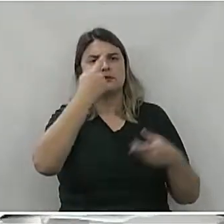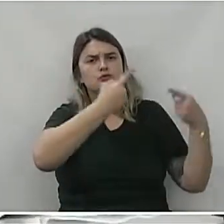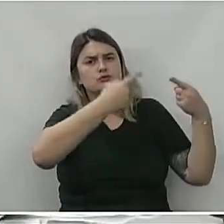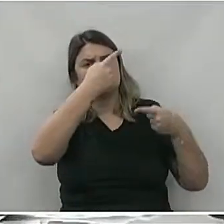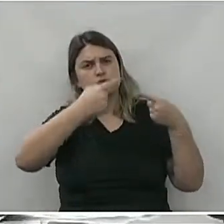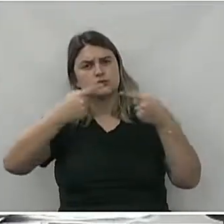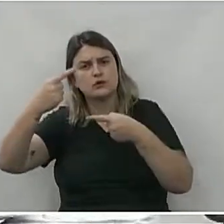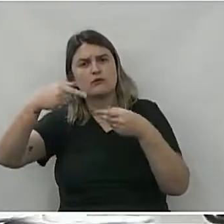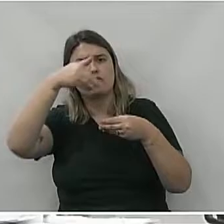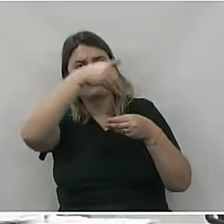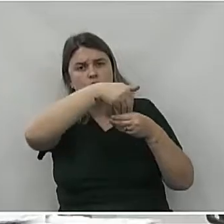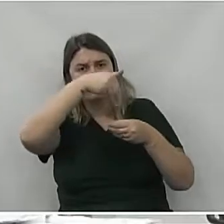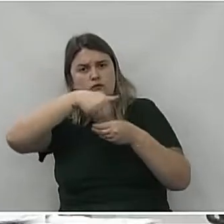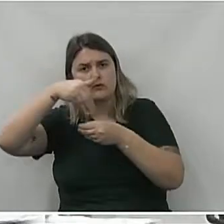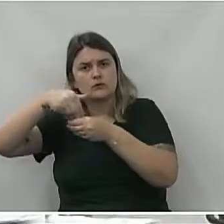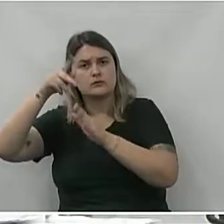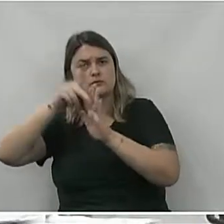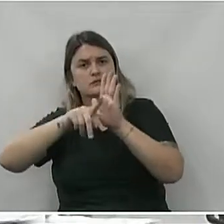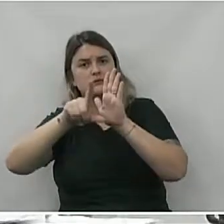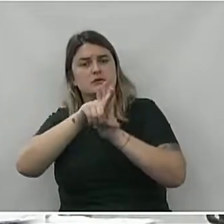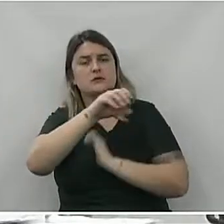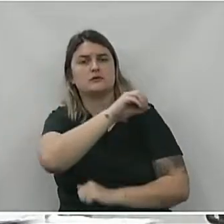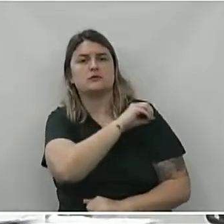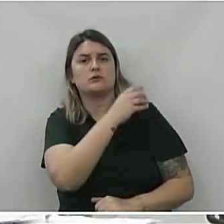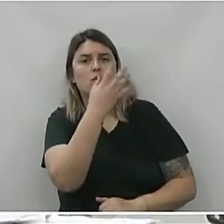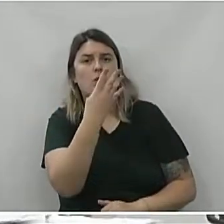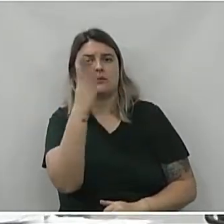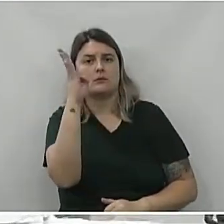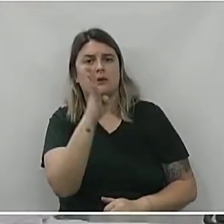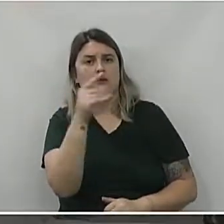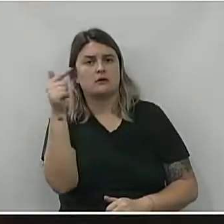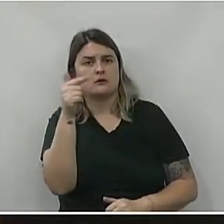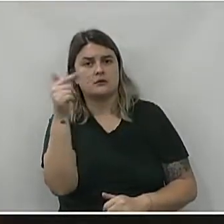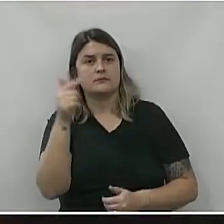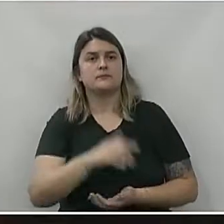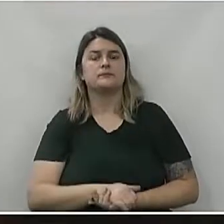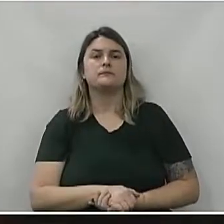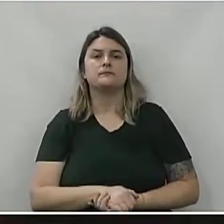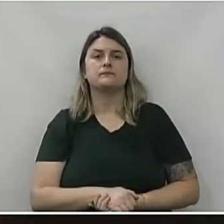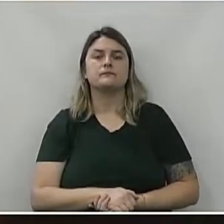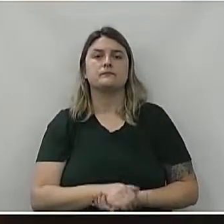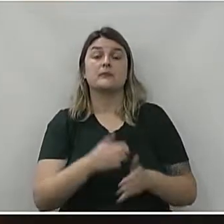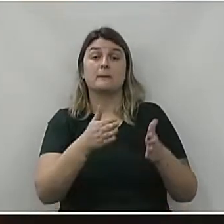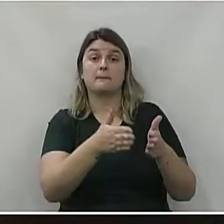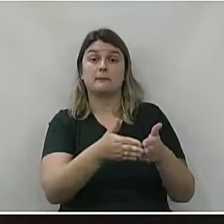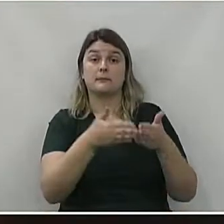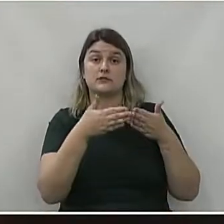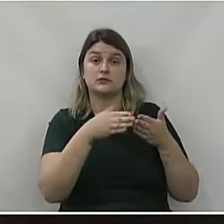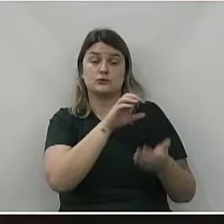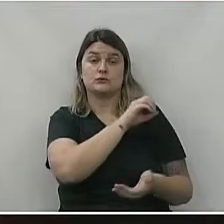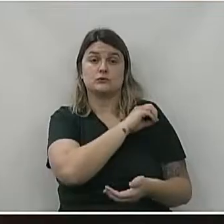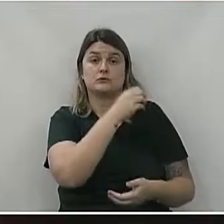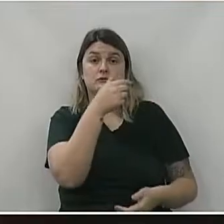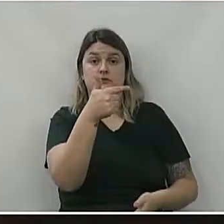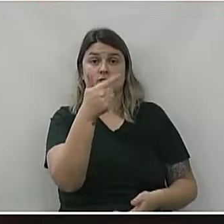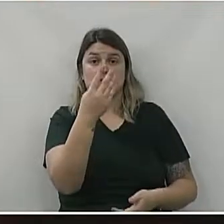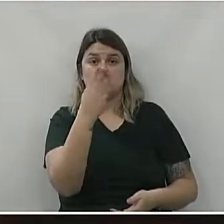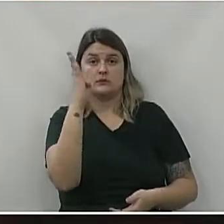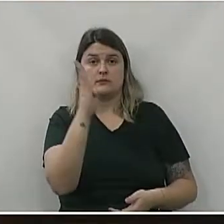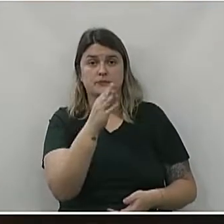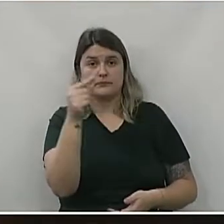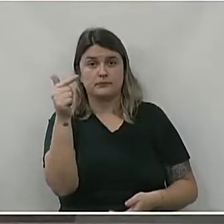discussão e votação o projeto de lei ordinária número 4 de 2022. Requerimentos. Número 24